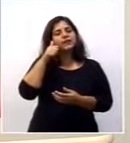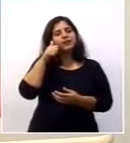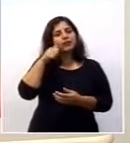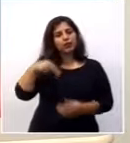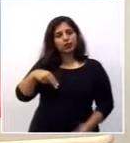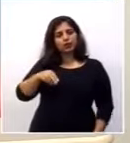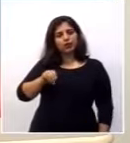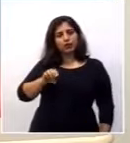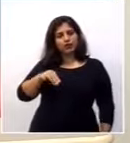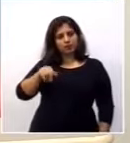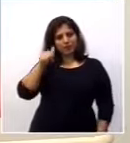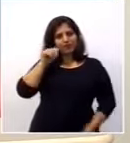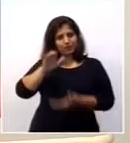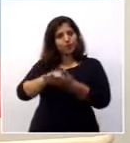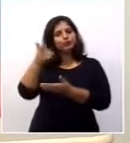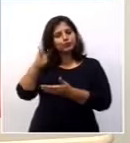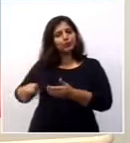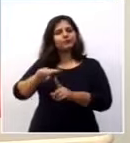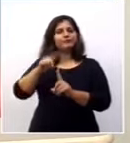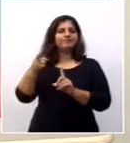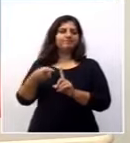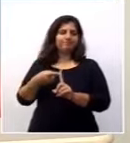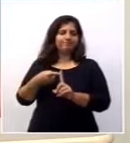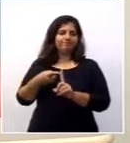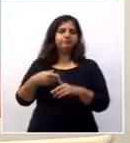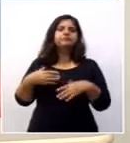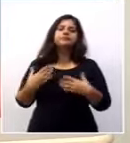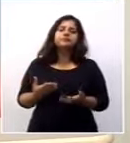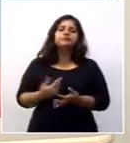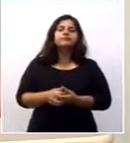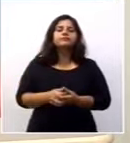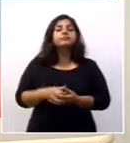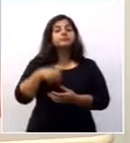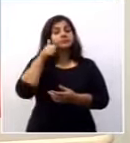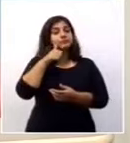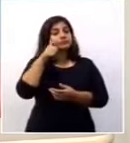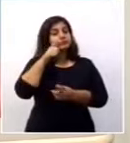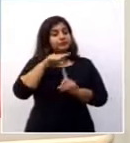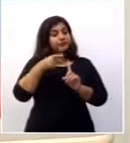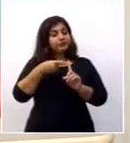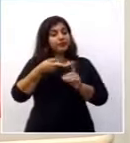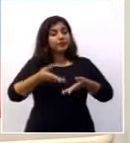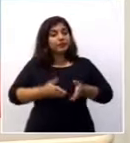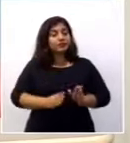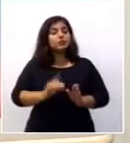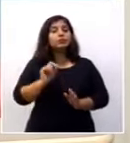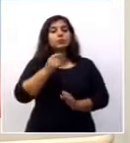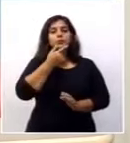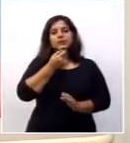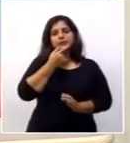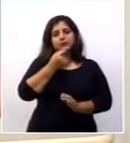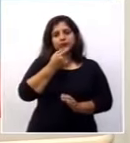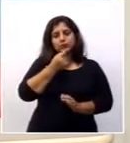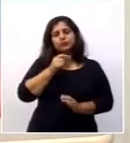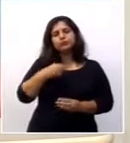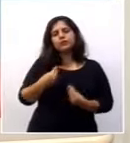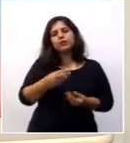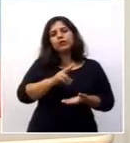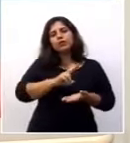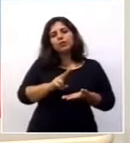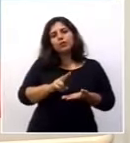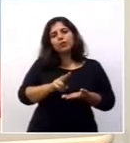Noêmia engravidou novamente, né? Quando Noêmia engravidou, ela deu à luz a um menino e ela decidiu chamá-lo